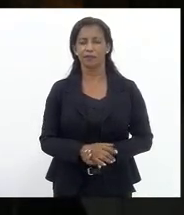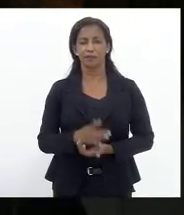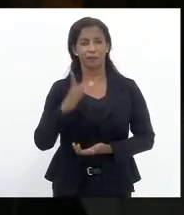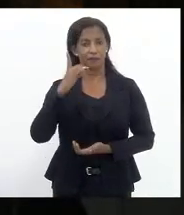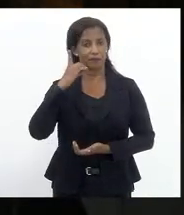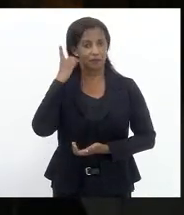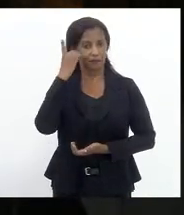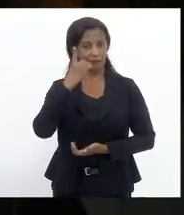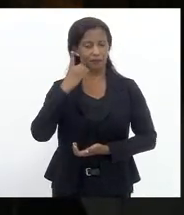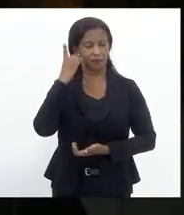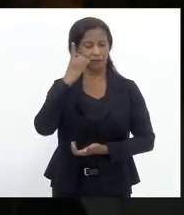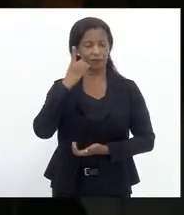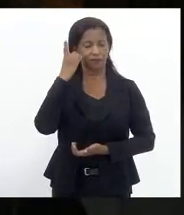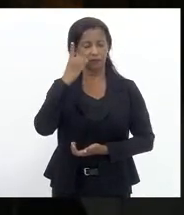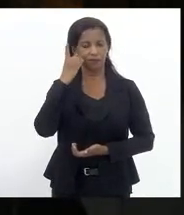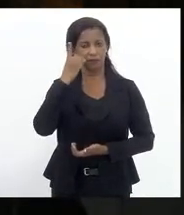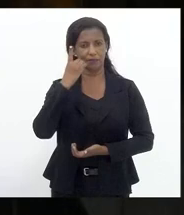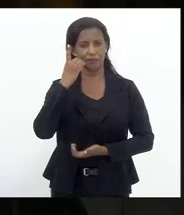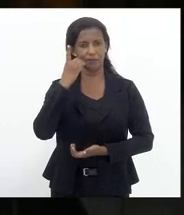deputadas,